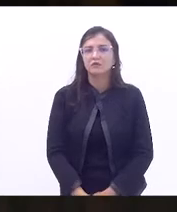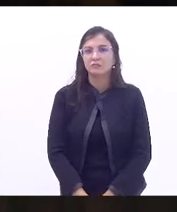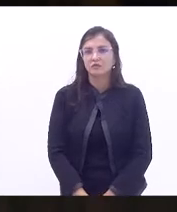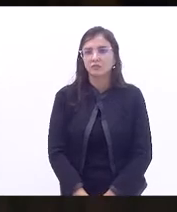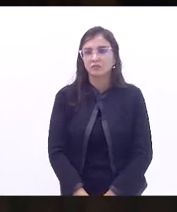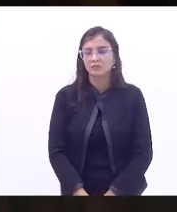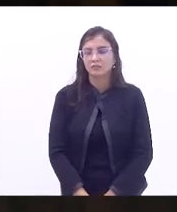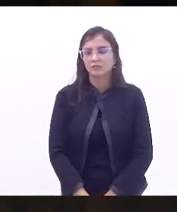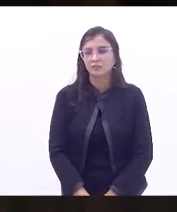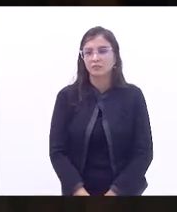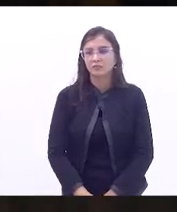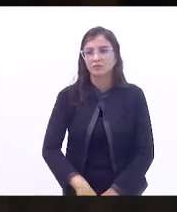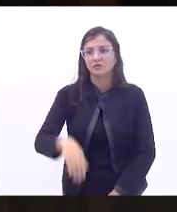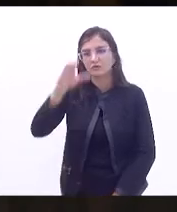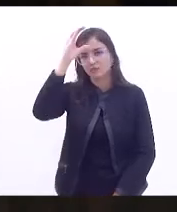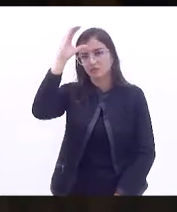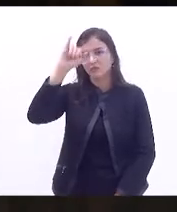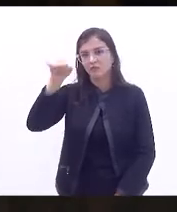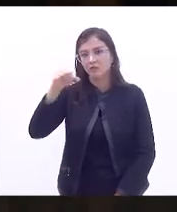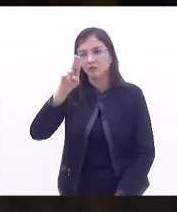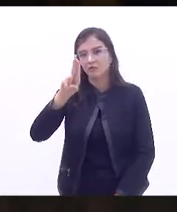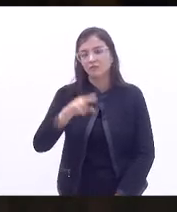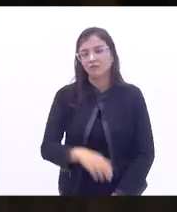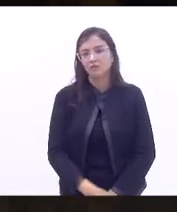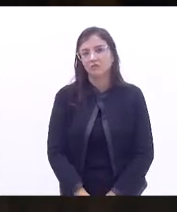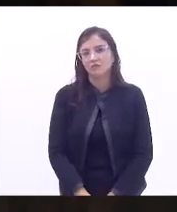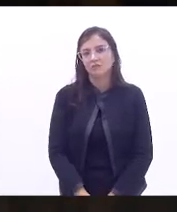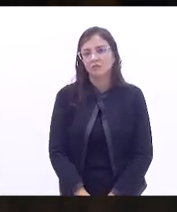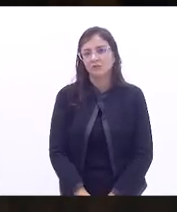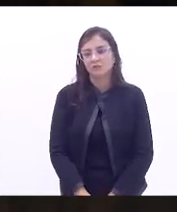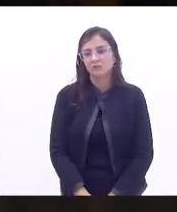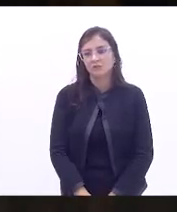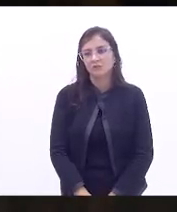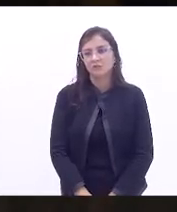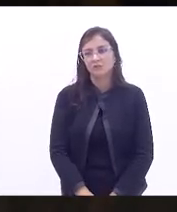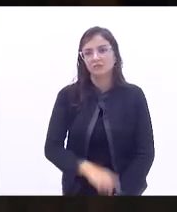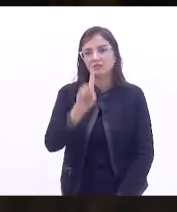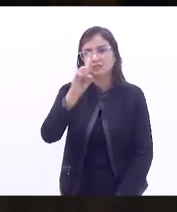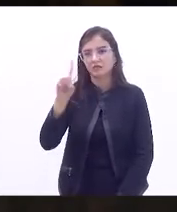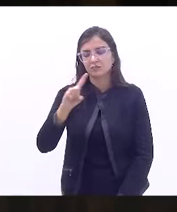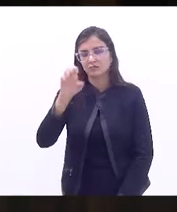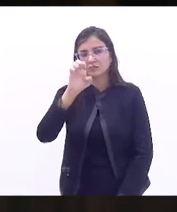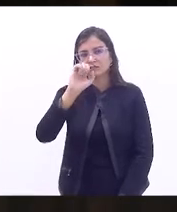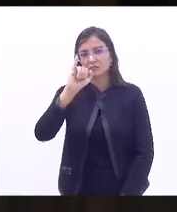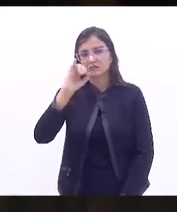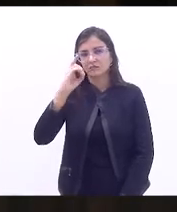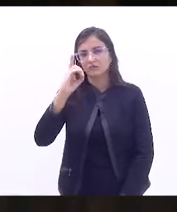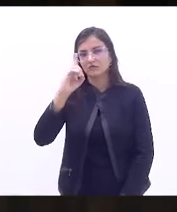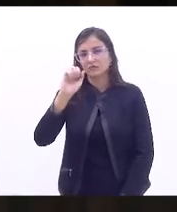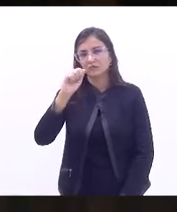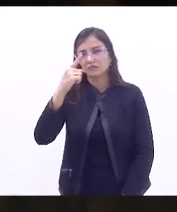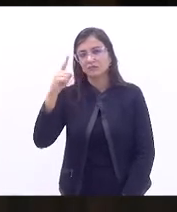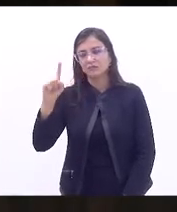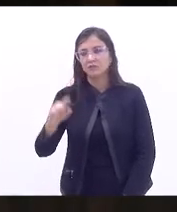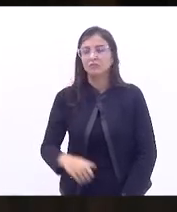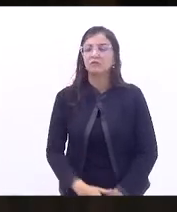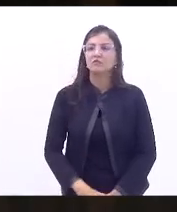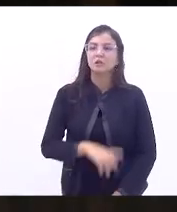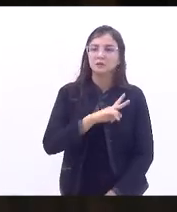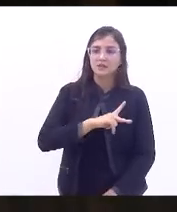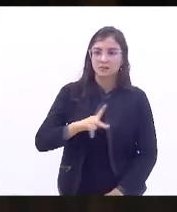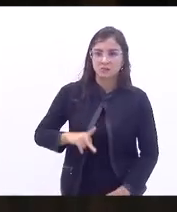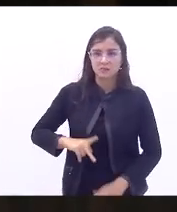Tiago Pampolha. Deputada Tia Ju. Deputada Tia Ju. Deputada Zeida. Presidência proclama o